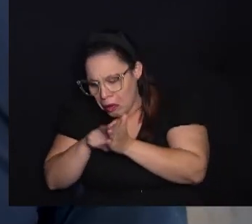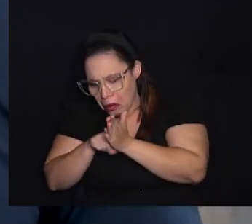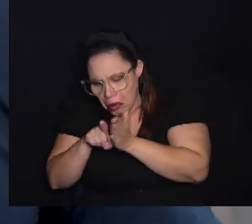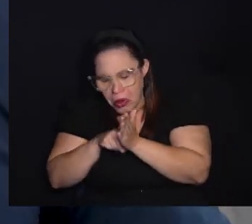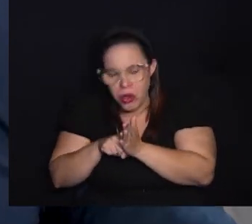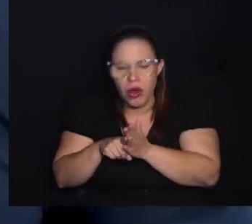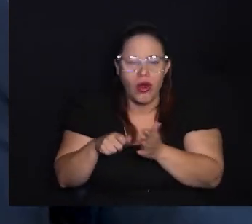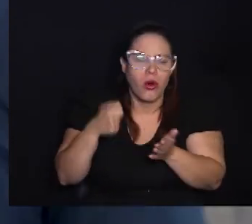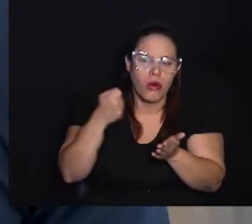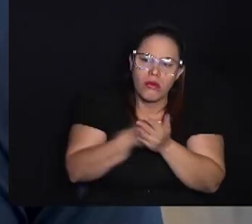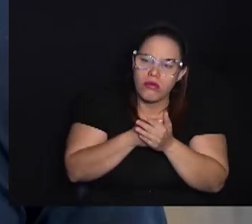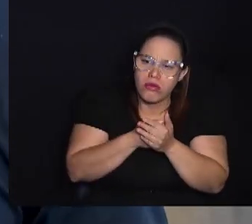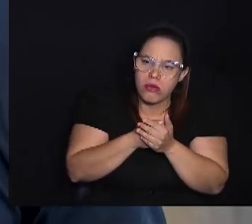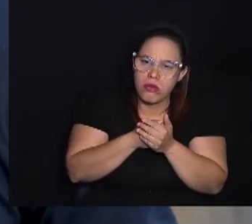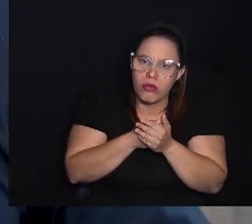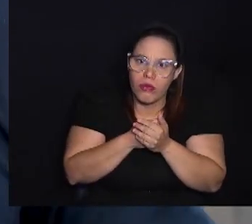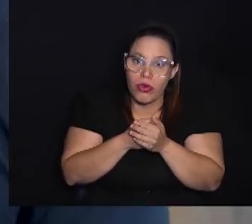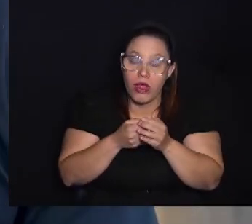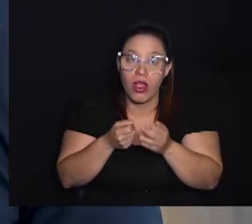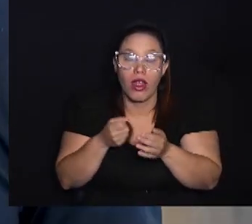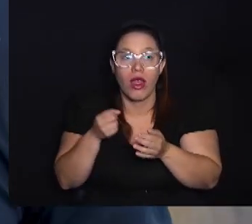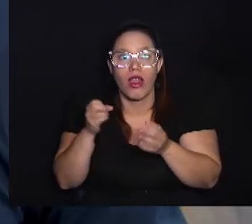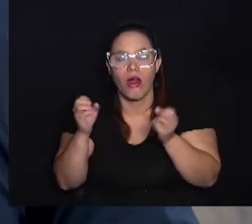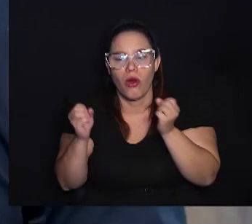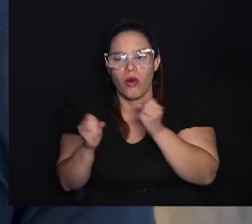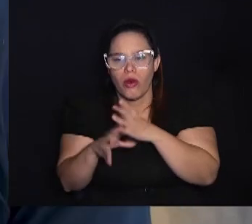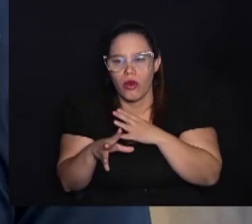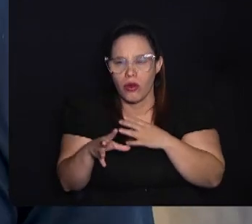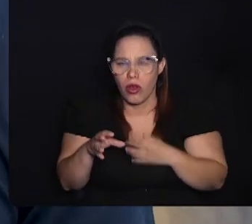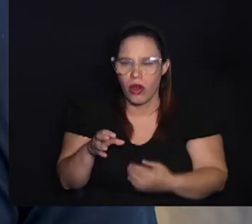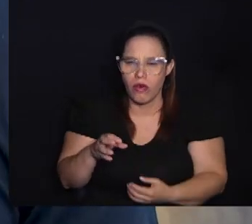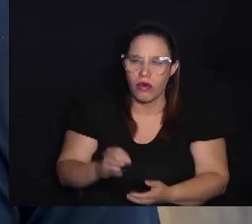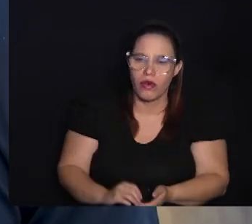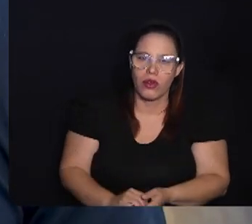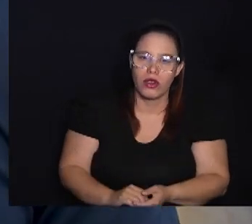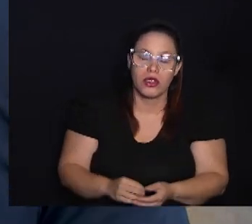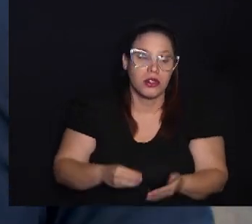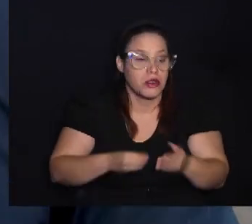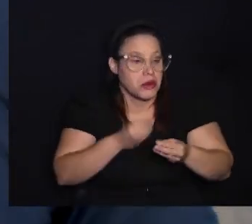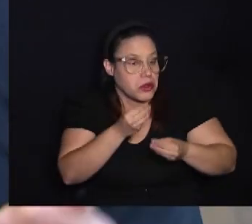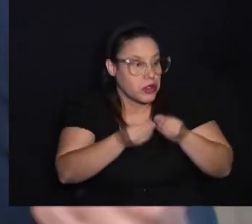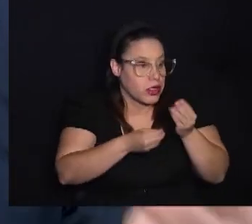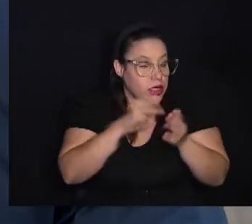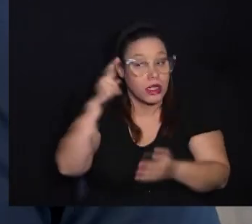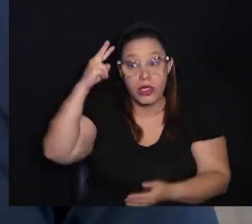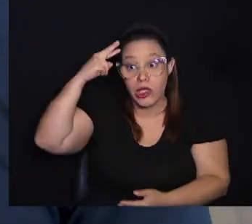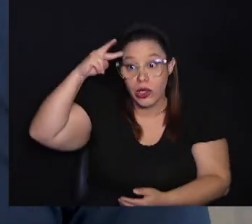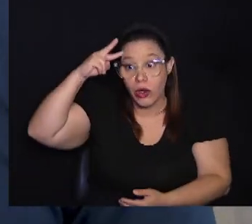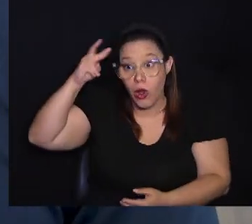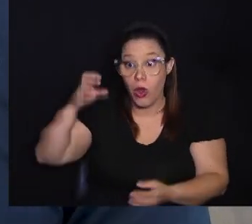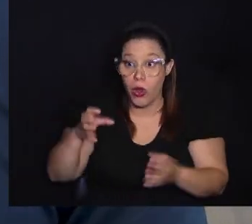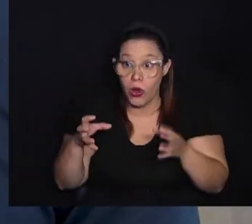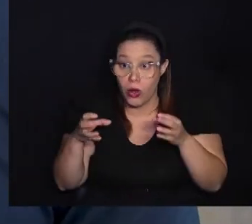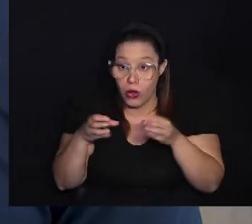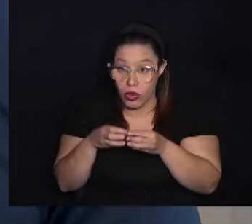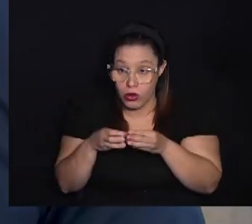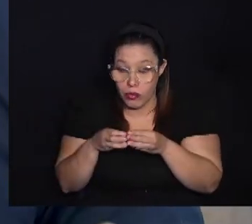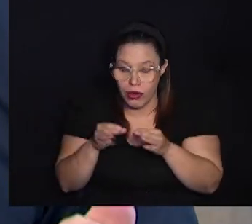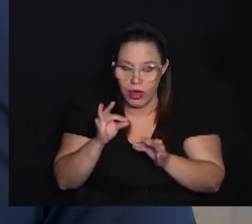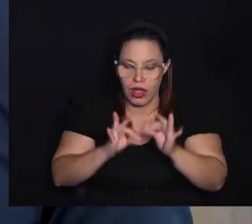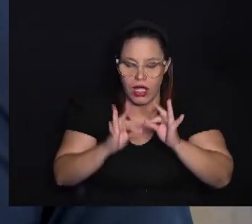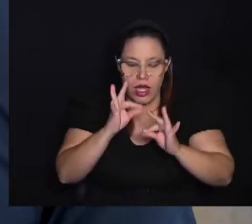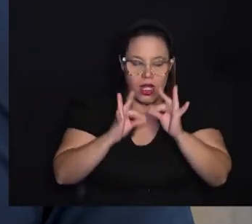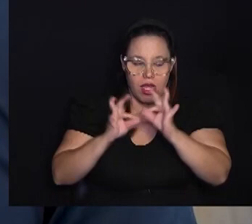árduo de inventar coisas novas, fazer coisas novas, colocar narrativas, né, dentro dessas técnicas